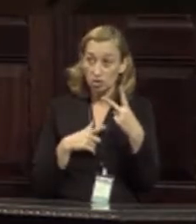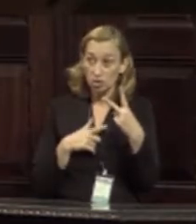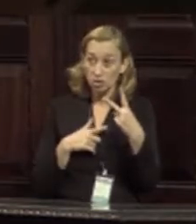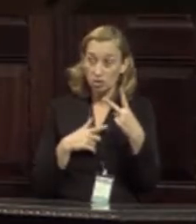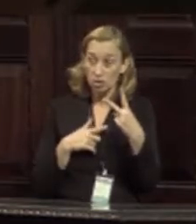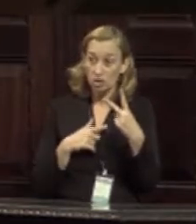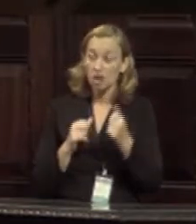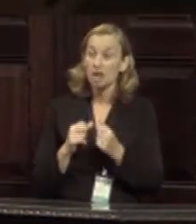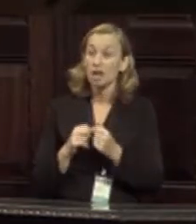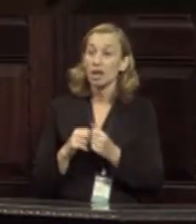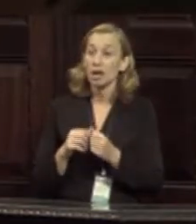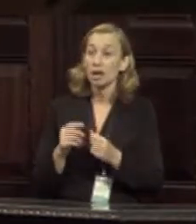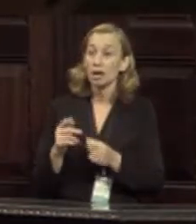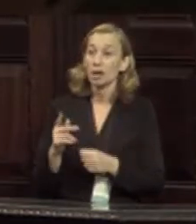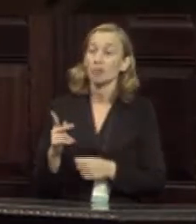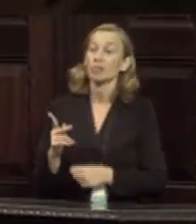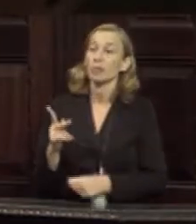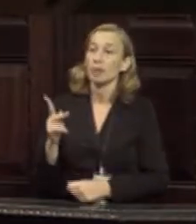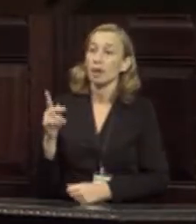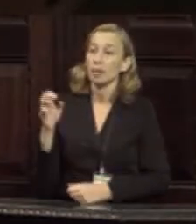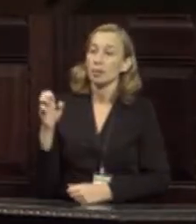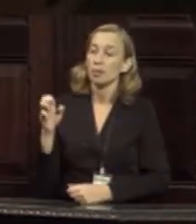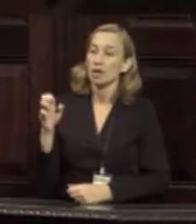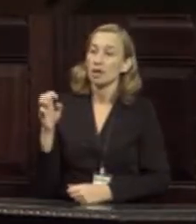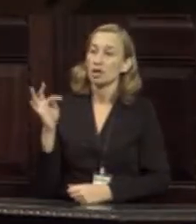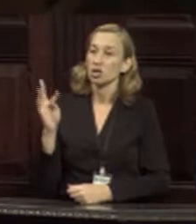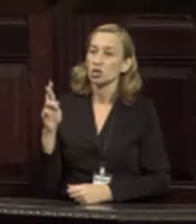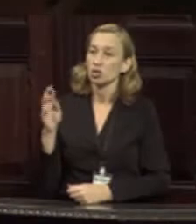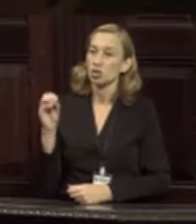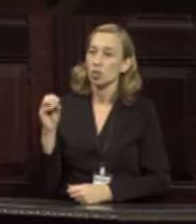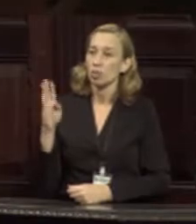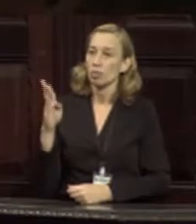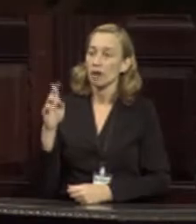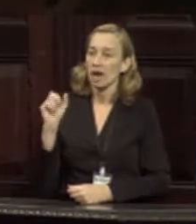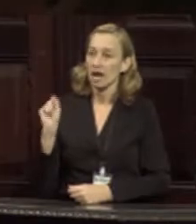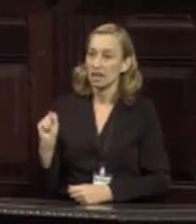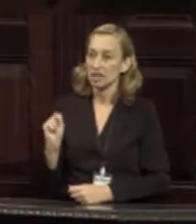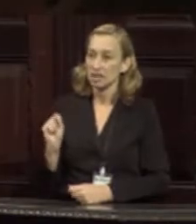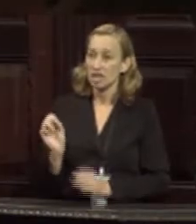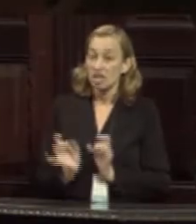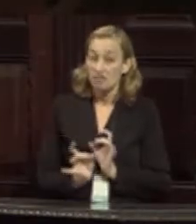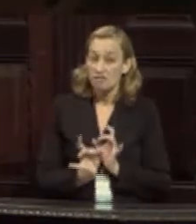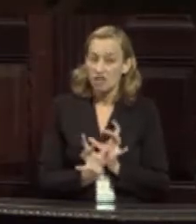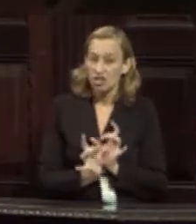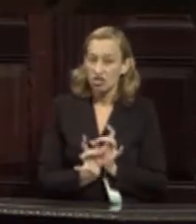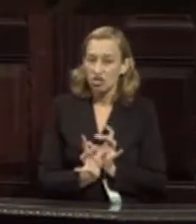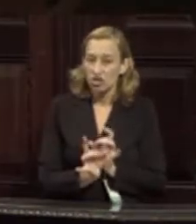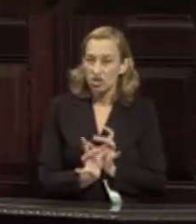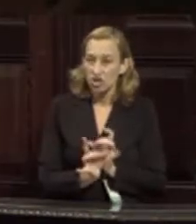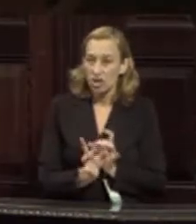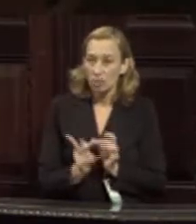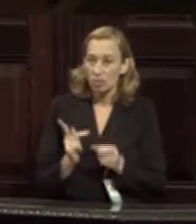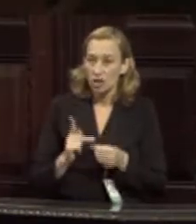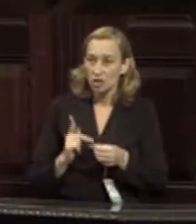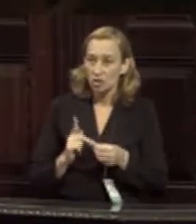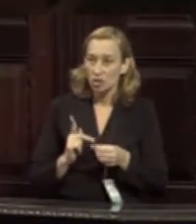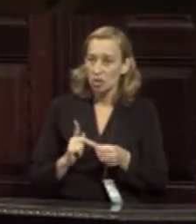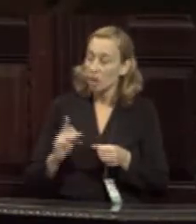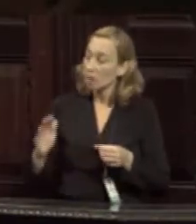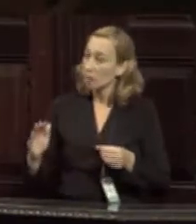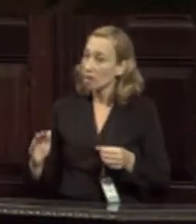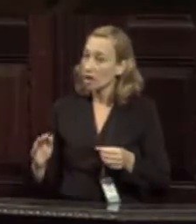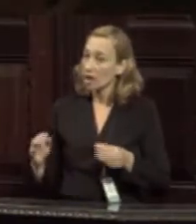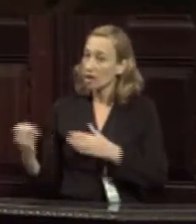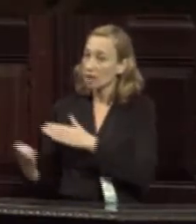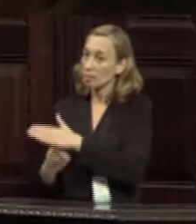a Petrobras e outras concessionárias vendiam o petróleo para uma